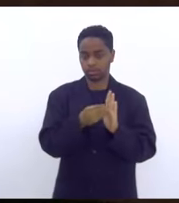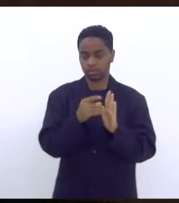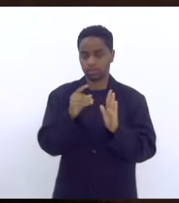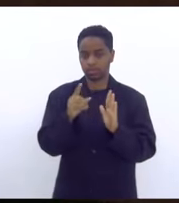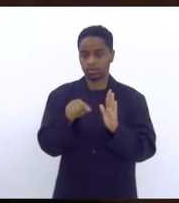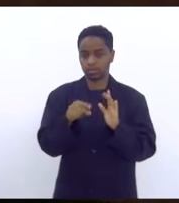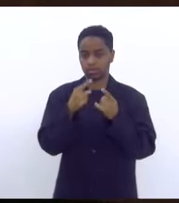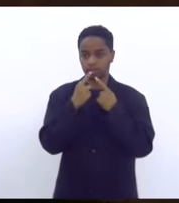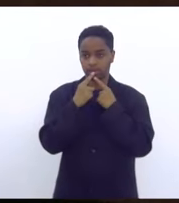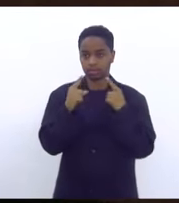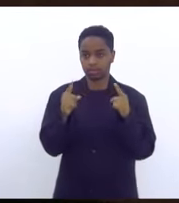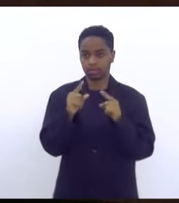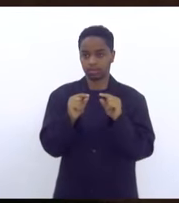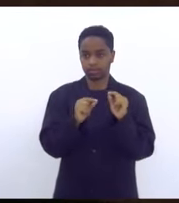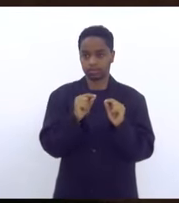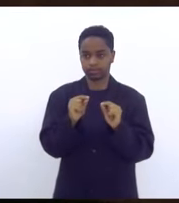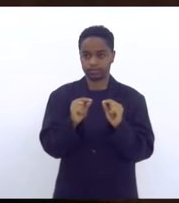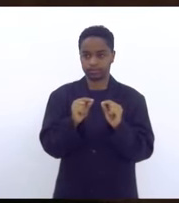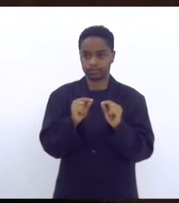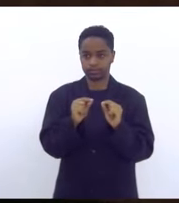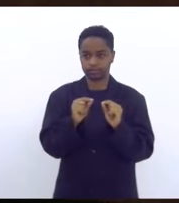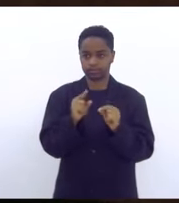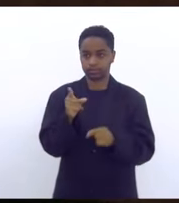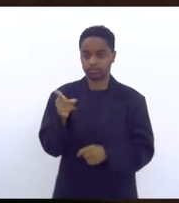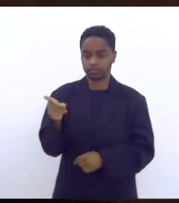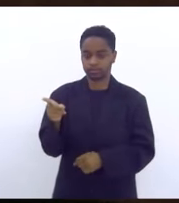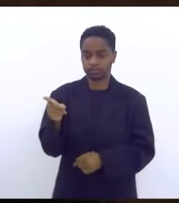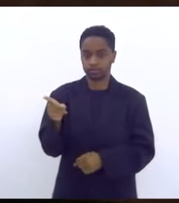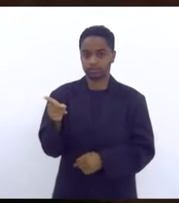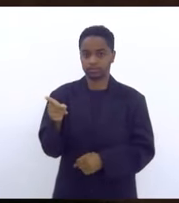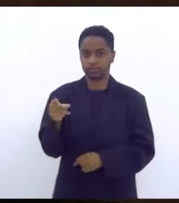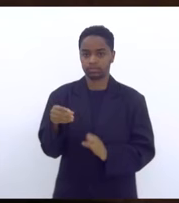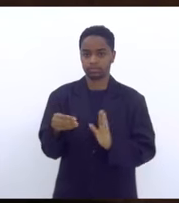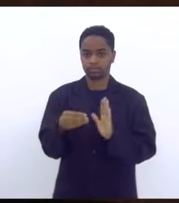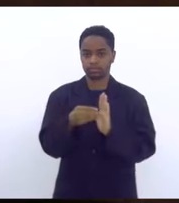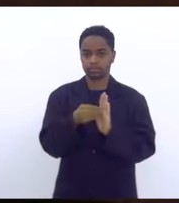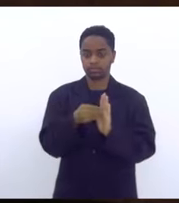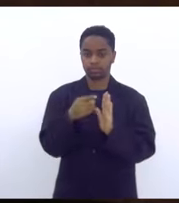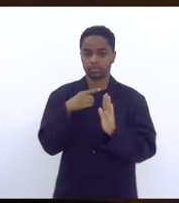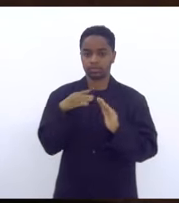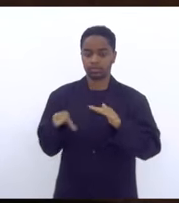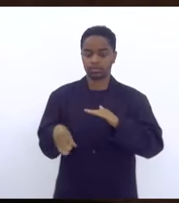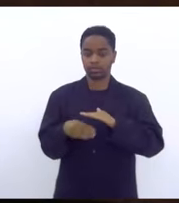reclamado, Vossa Excelência supera com uma emenda